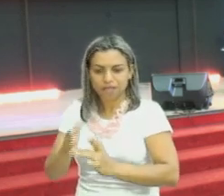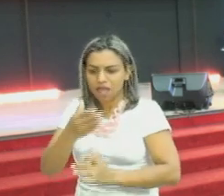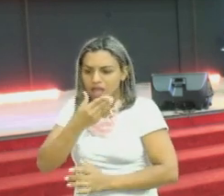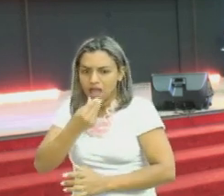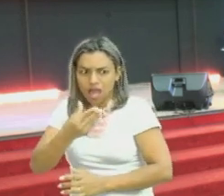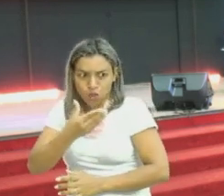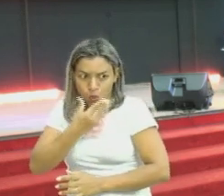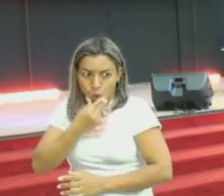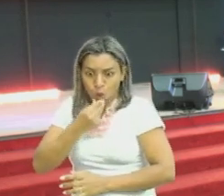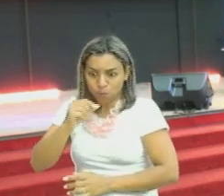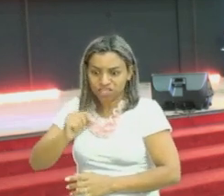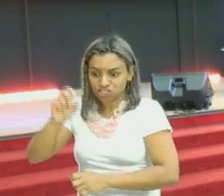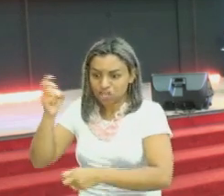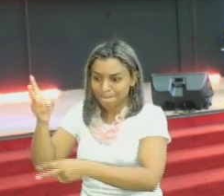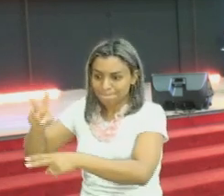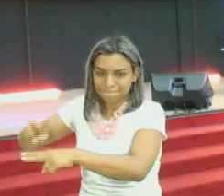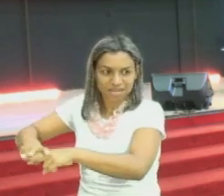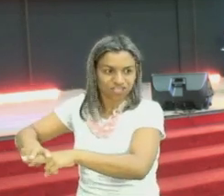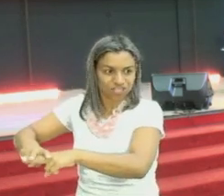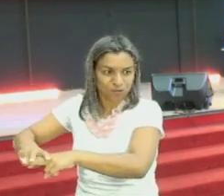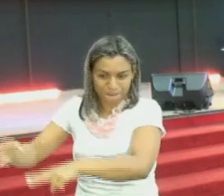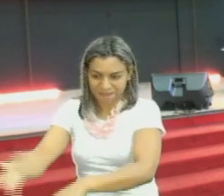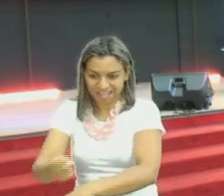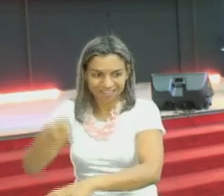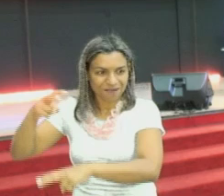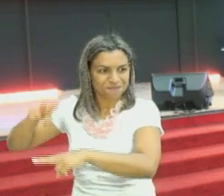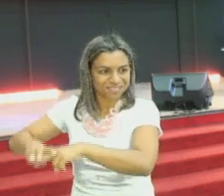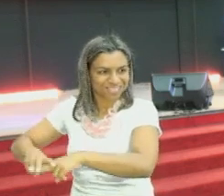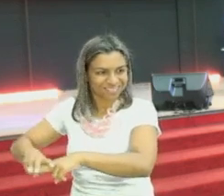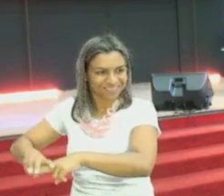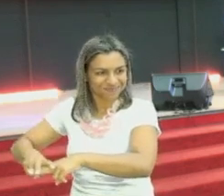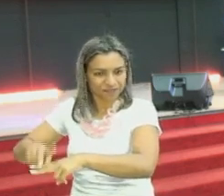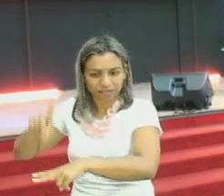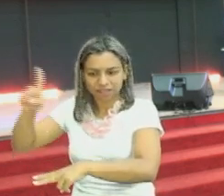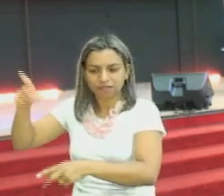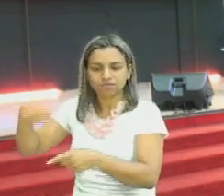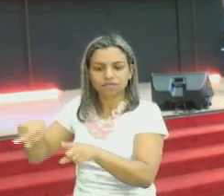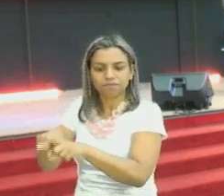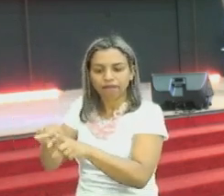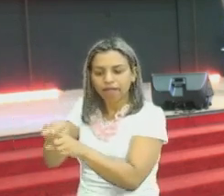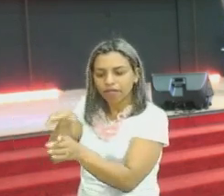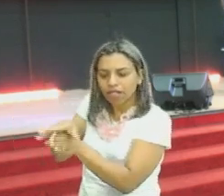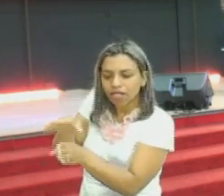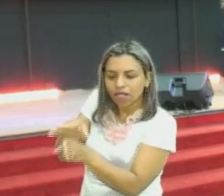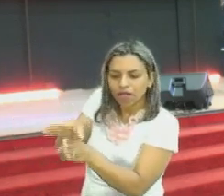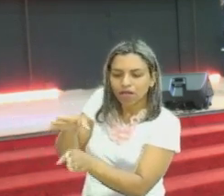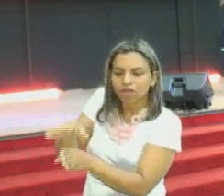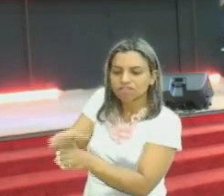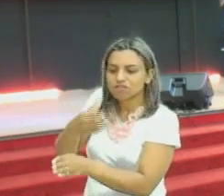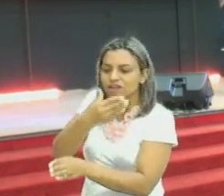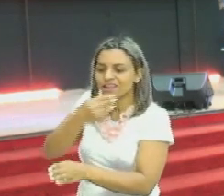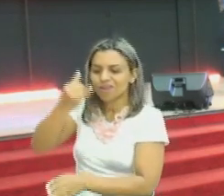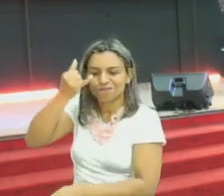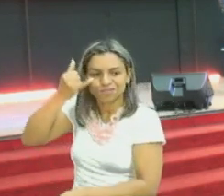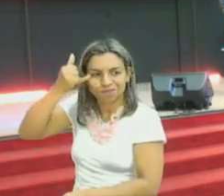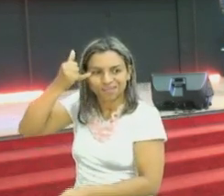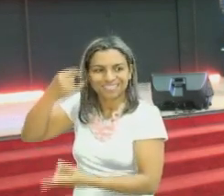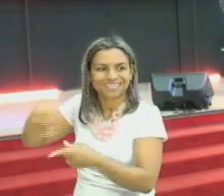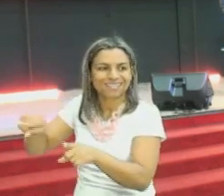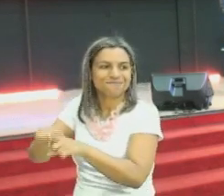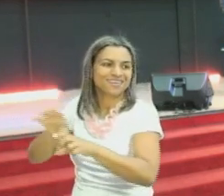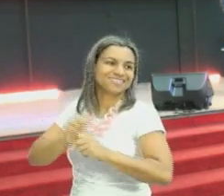Fuchida. Deus falou ao coração daquele japonês e ele se entregou a